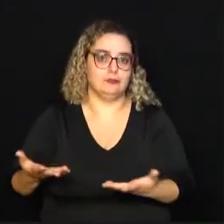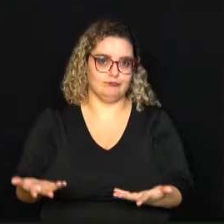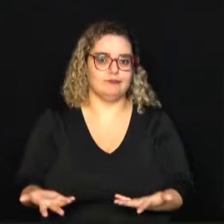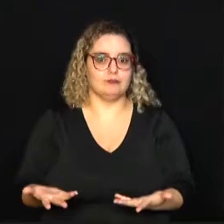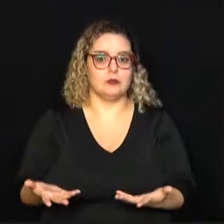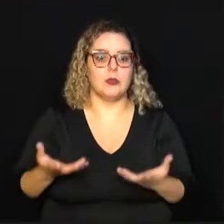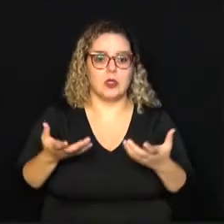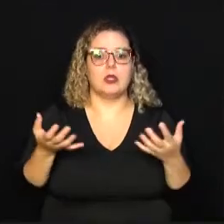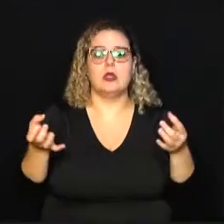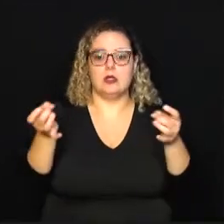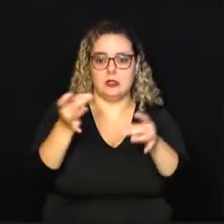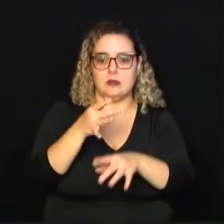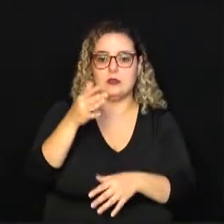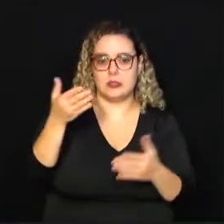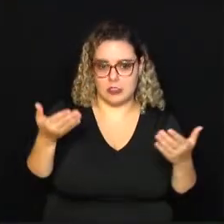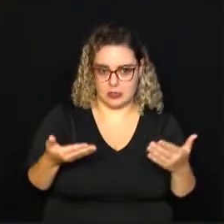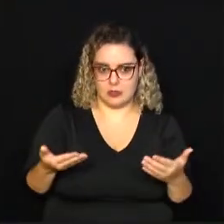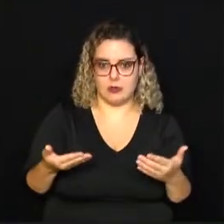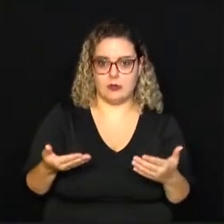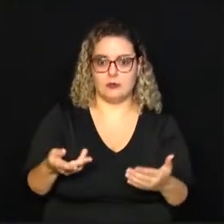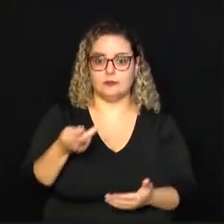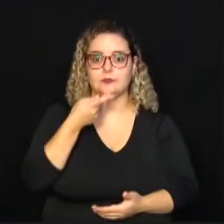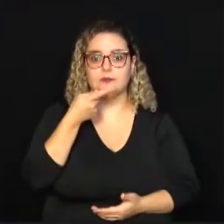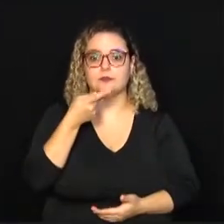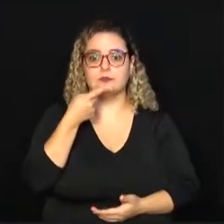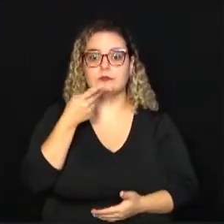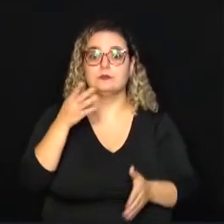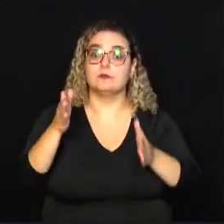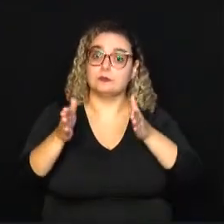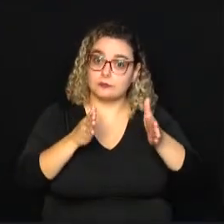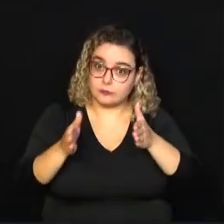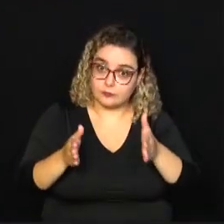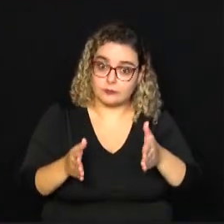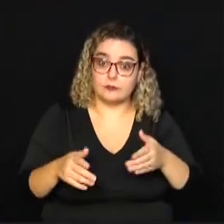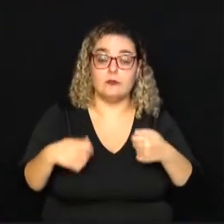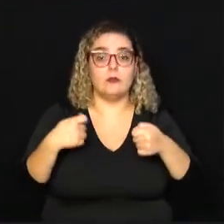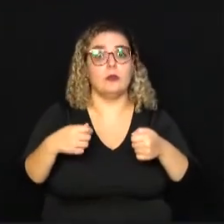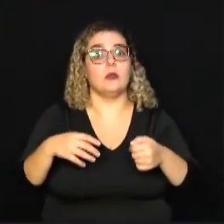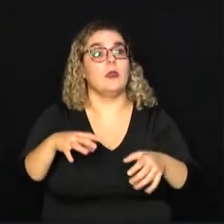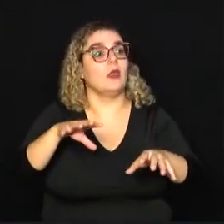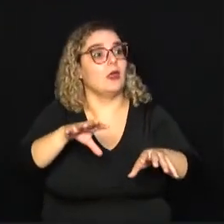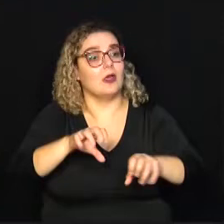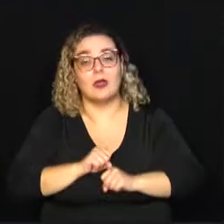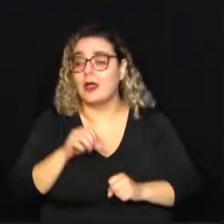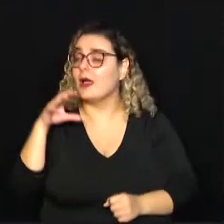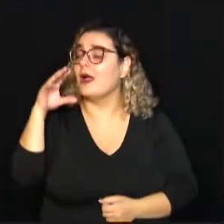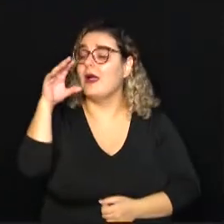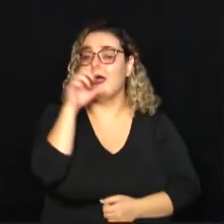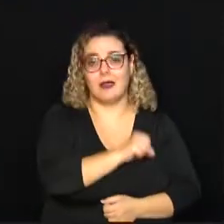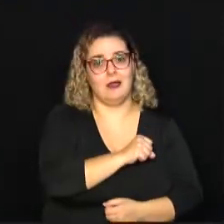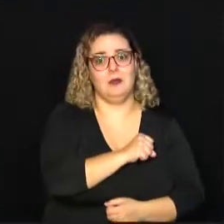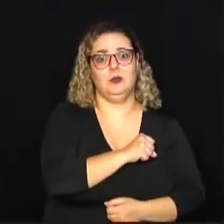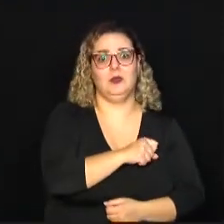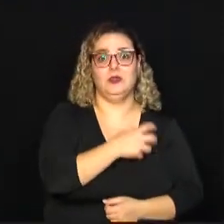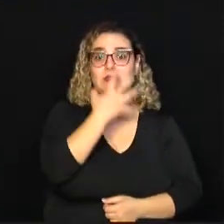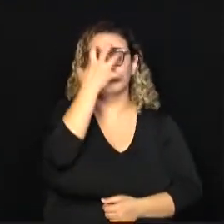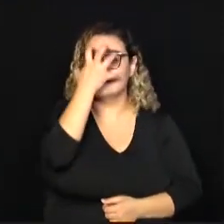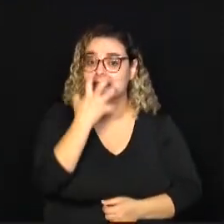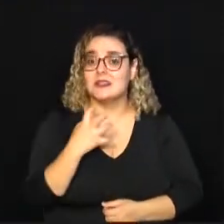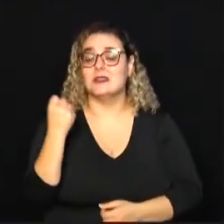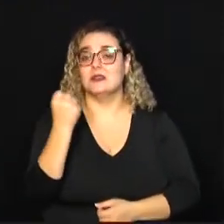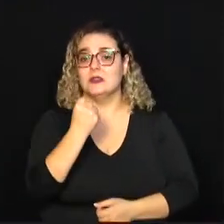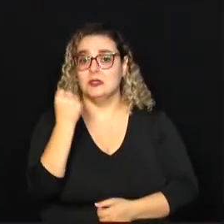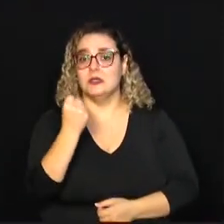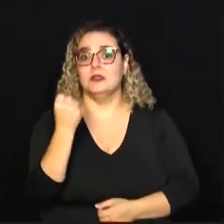aqui, então, dizendo que essas medidas têm que ser adotadas com urgência, com o grau de severidade que o